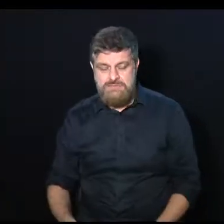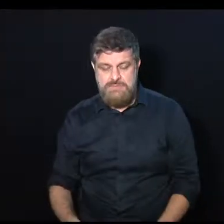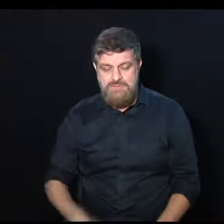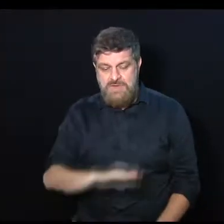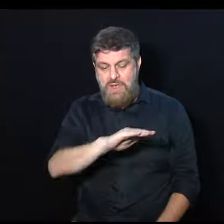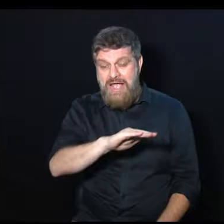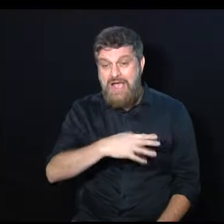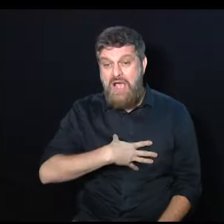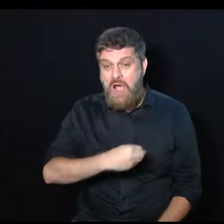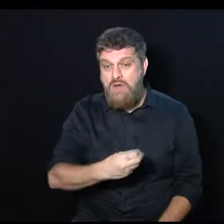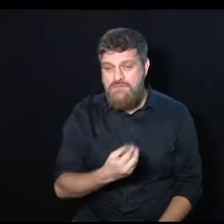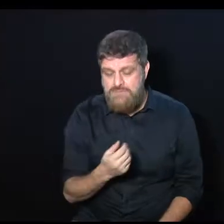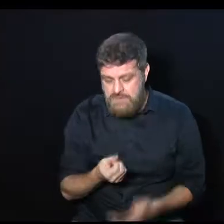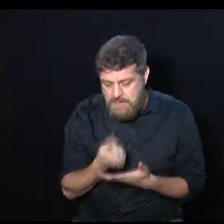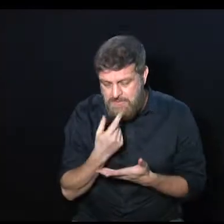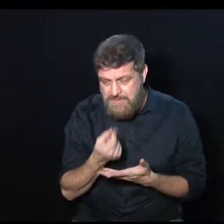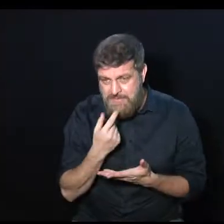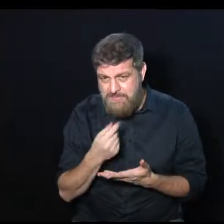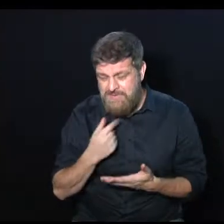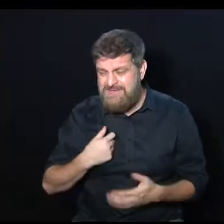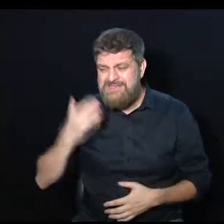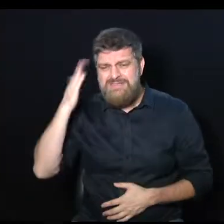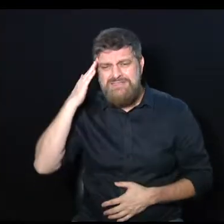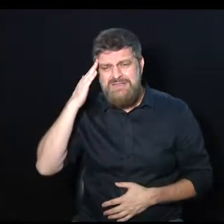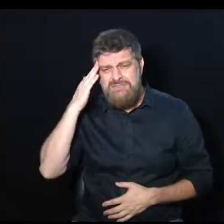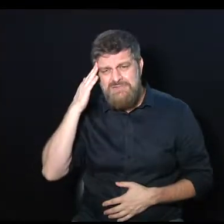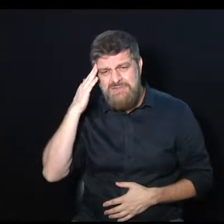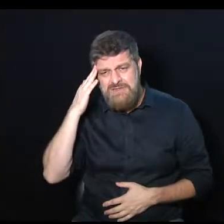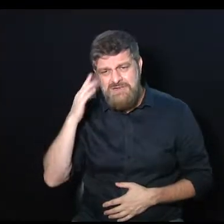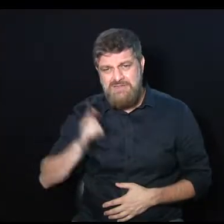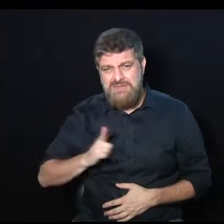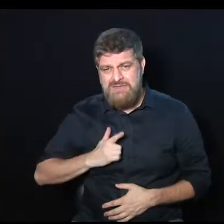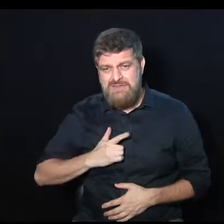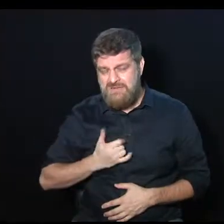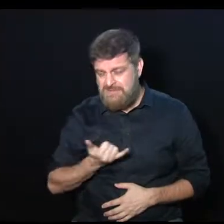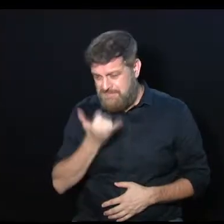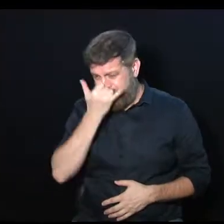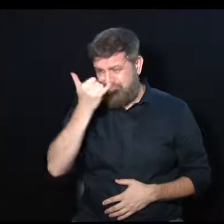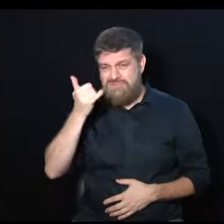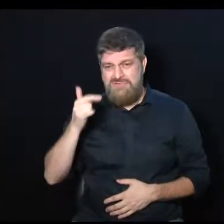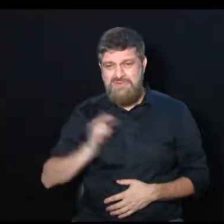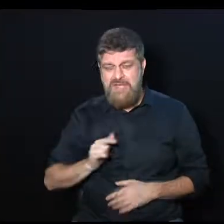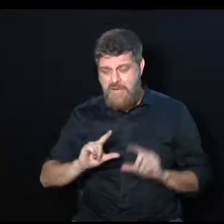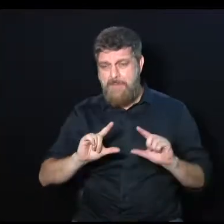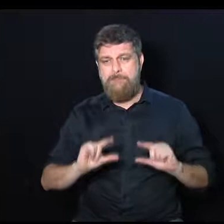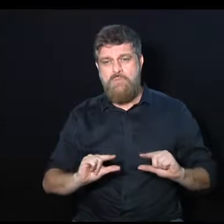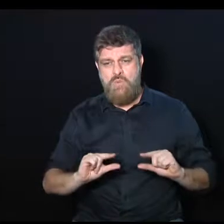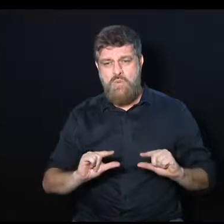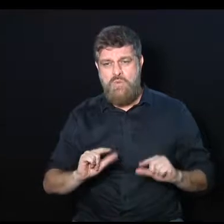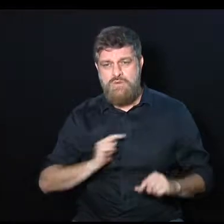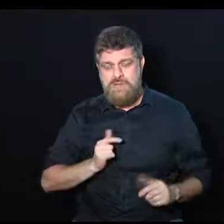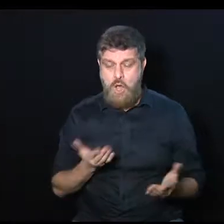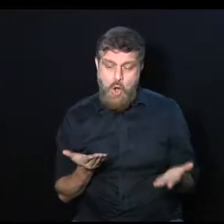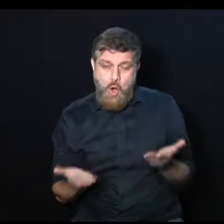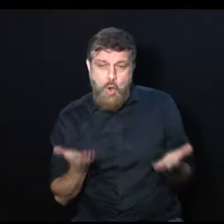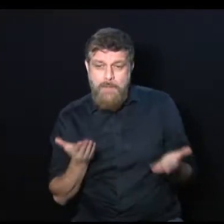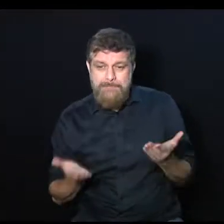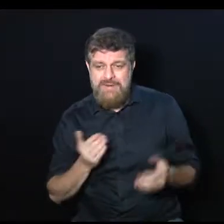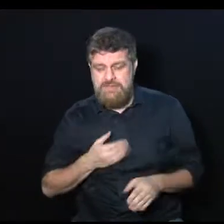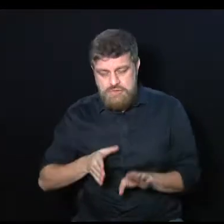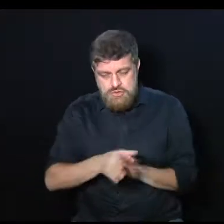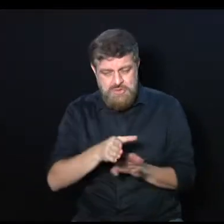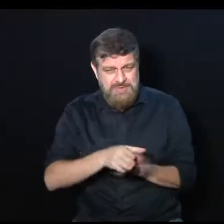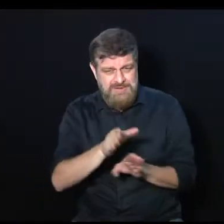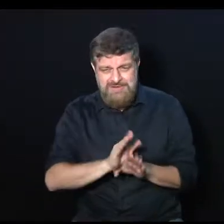por quilo. Então, a chance de ter uma toxicidade é muito pequena. Então, você orienta, não, pode ficar tranquilo,